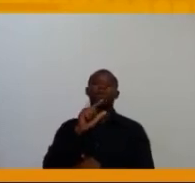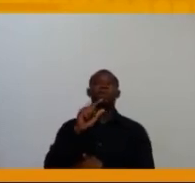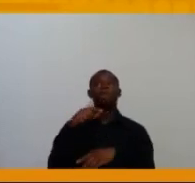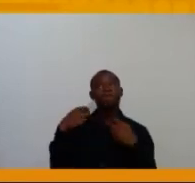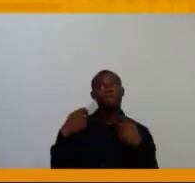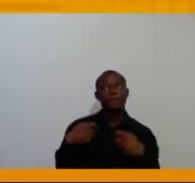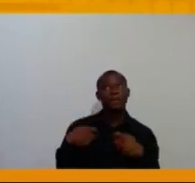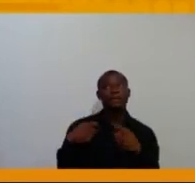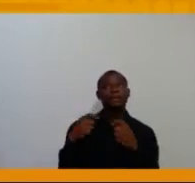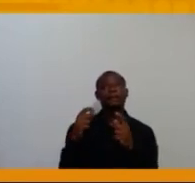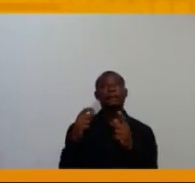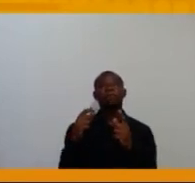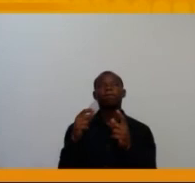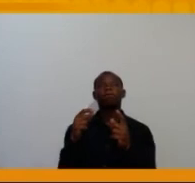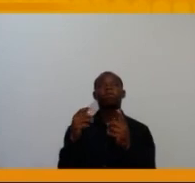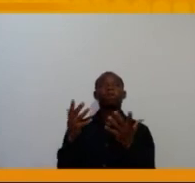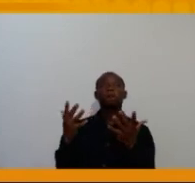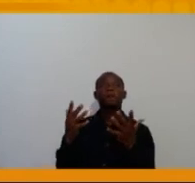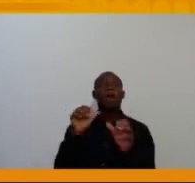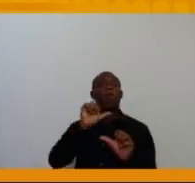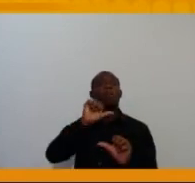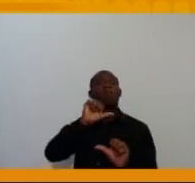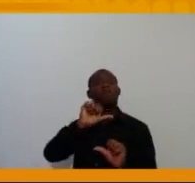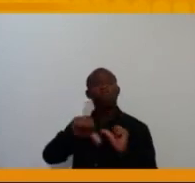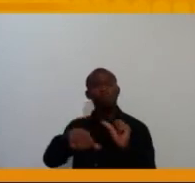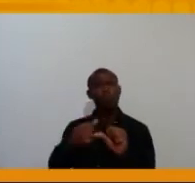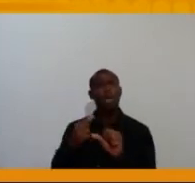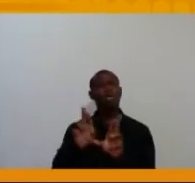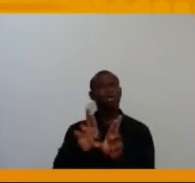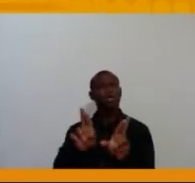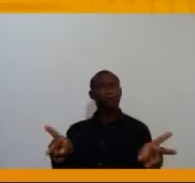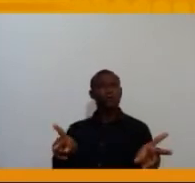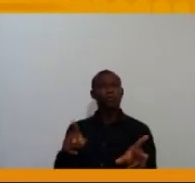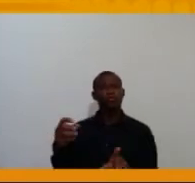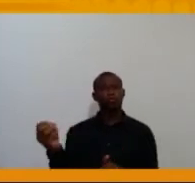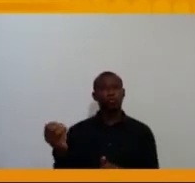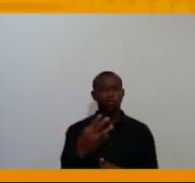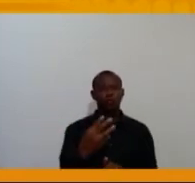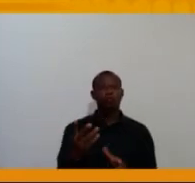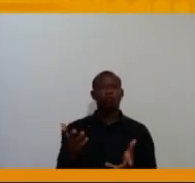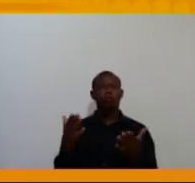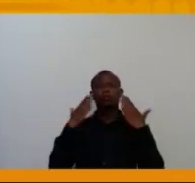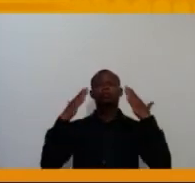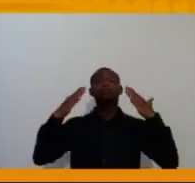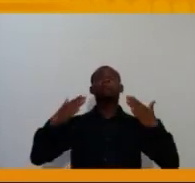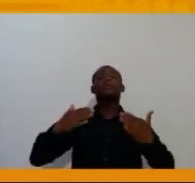ousada em termos de política comercial e pensar em formas